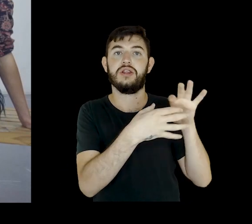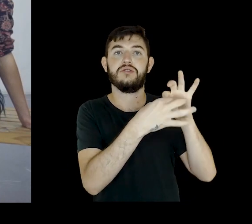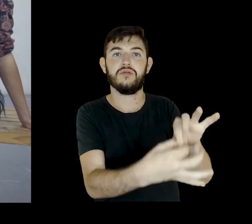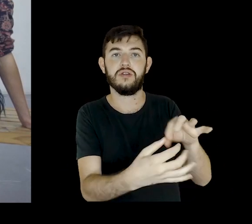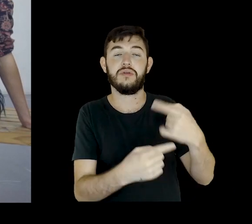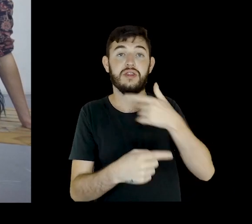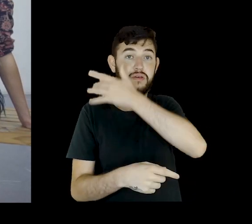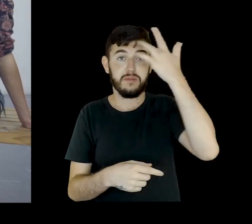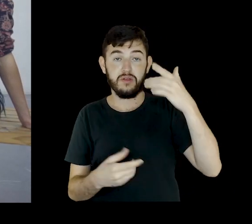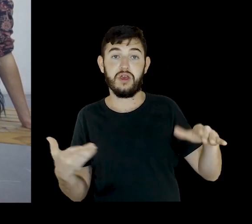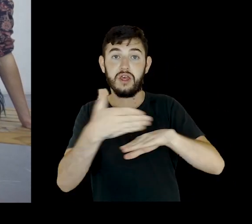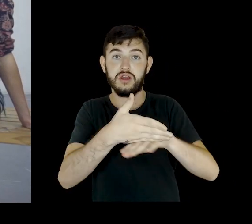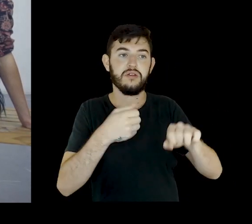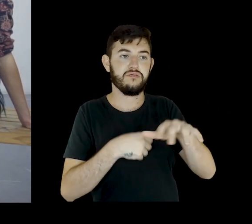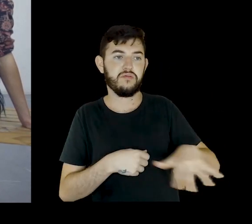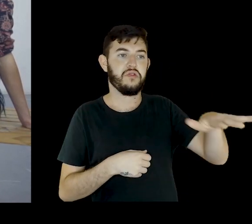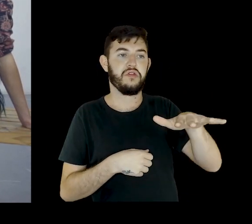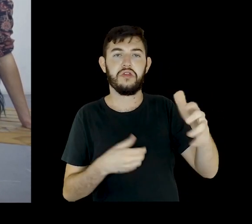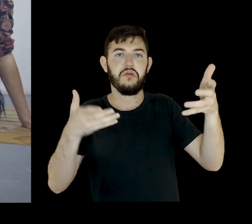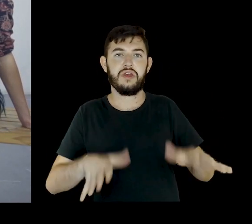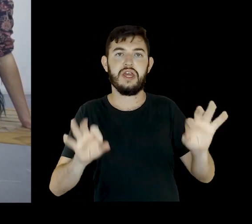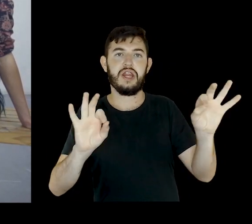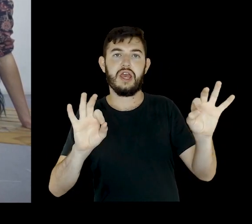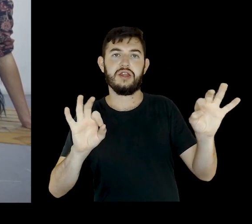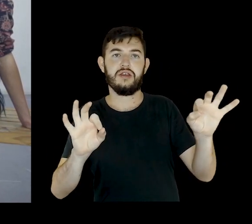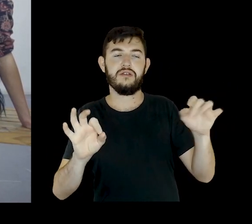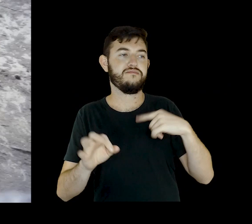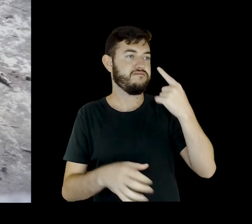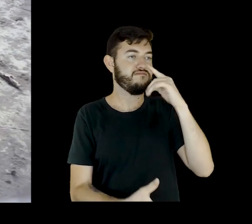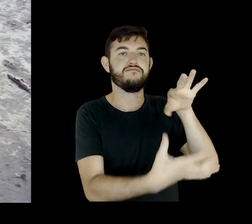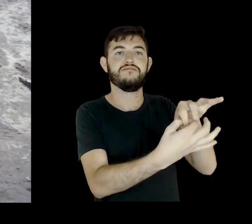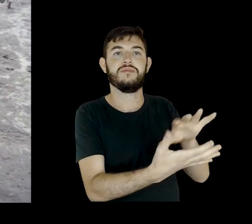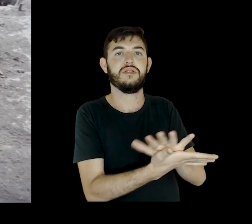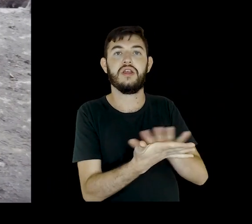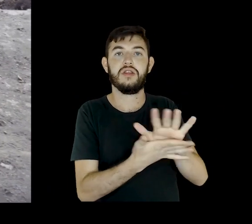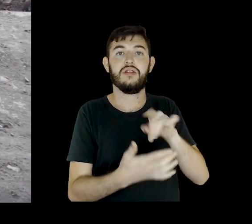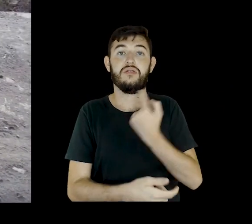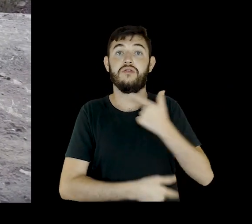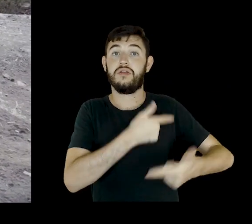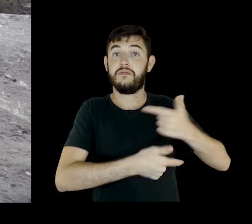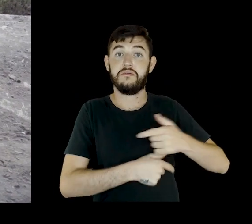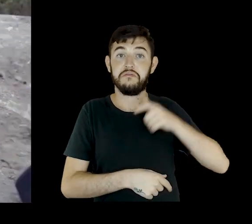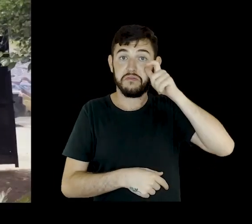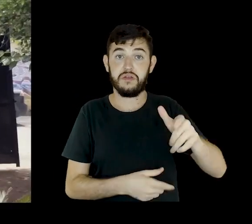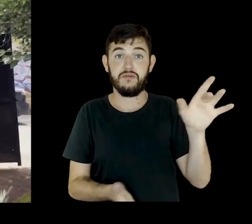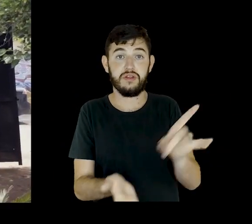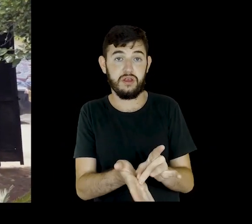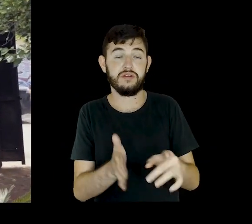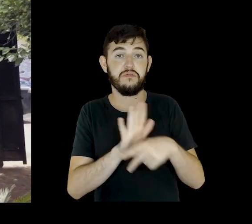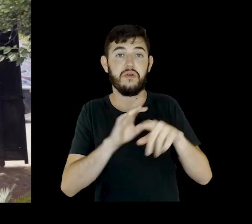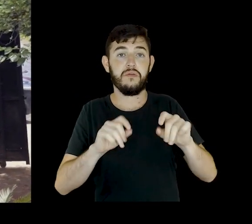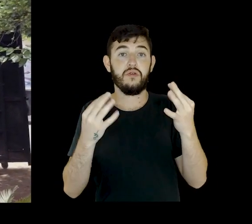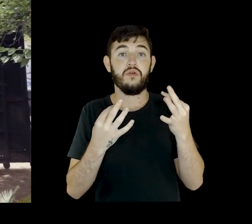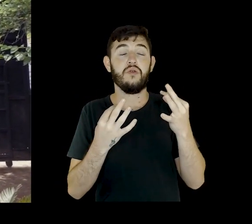que chegam num território e as pessoas não querem exatamente fazer parte desse território, né? Então, acho que a gente faz um trabalho interessantíssimo